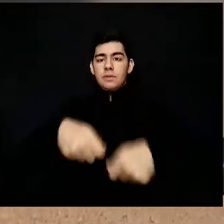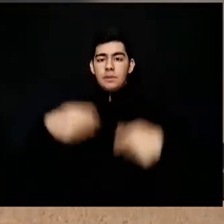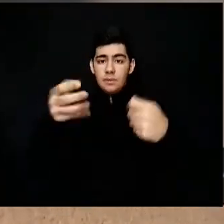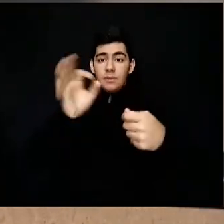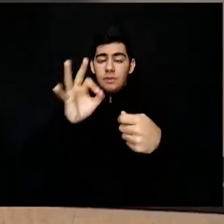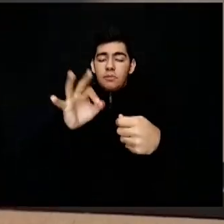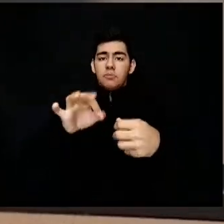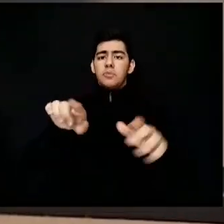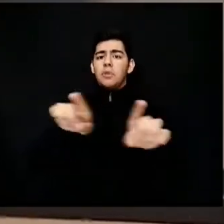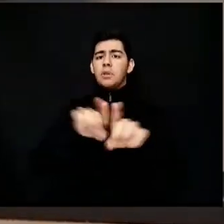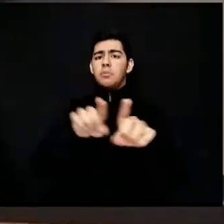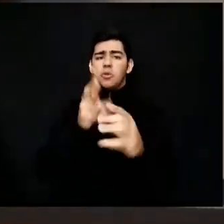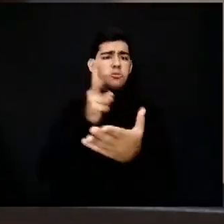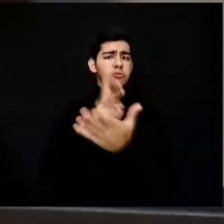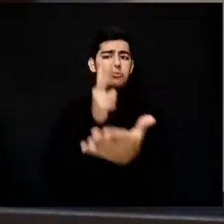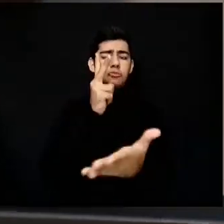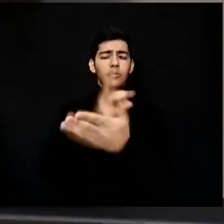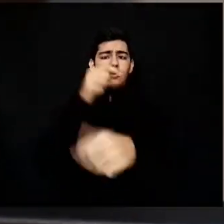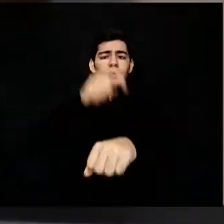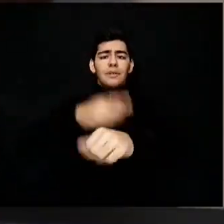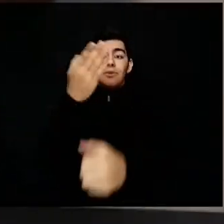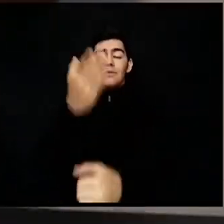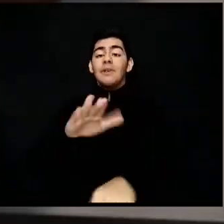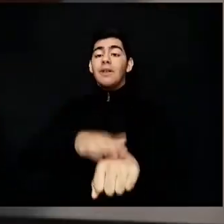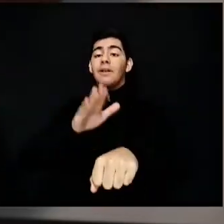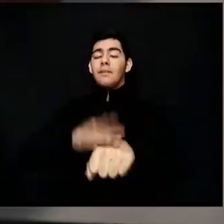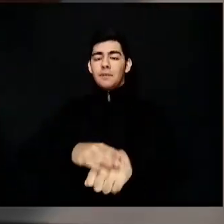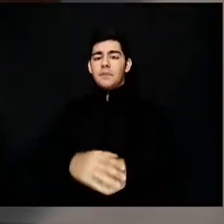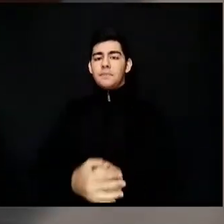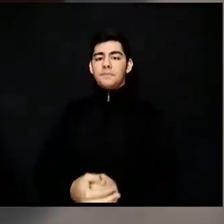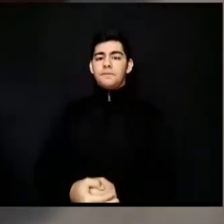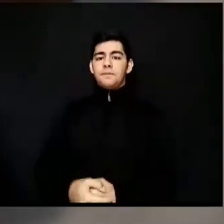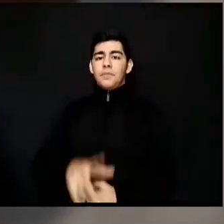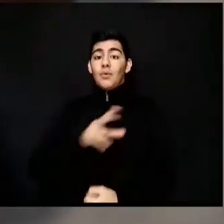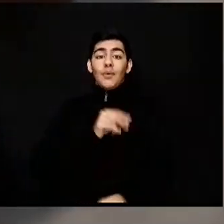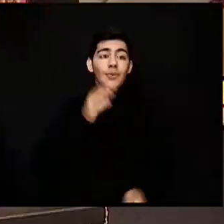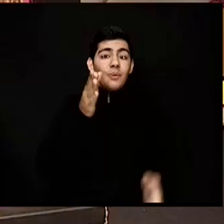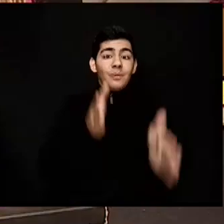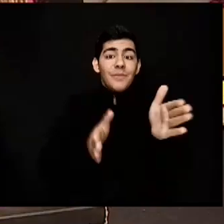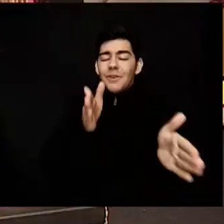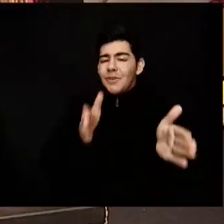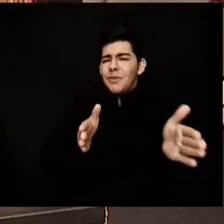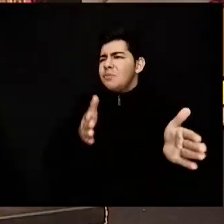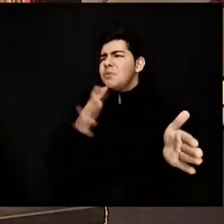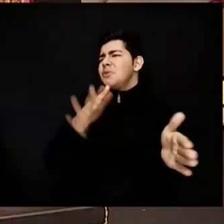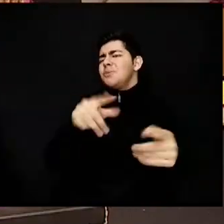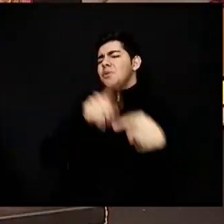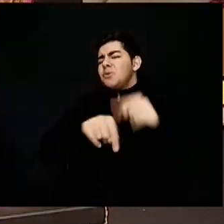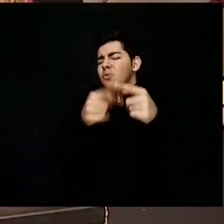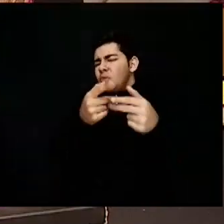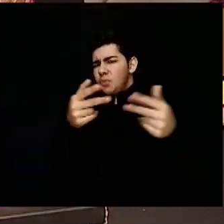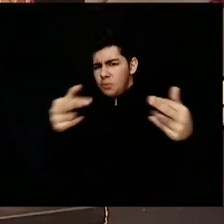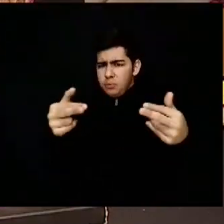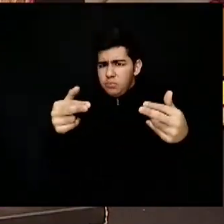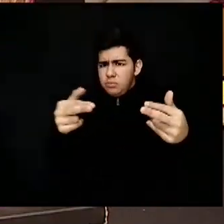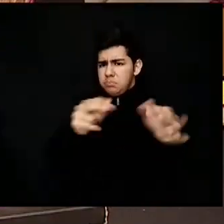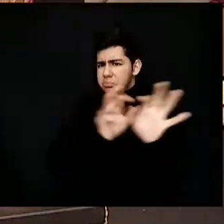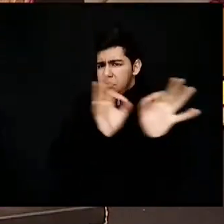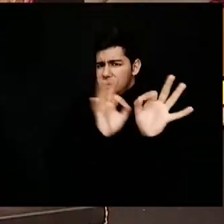peças. Isso. Então você se dedica quanto tempo para fazer as peças, mais ou menos? Olha, eu confesso que é